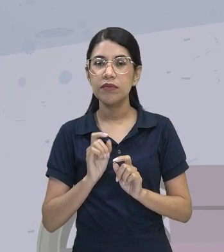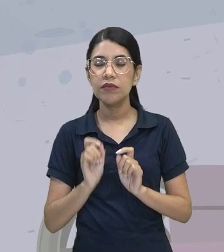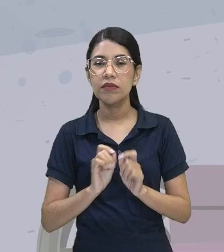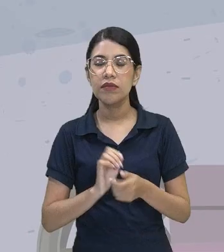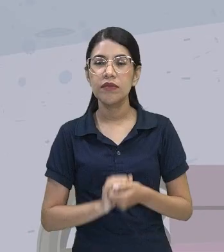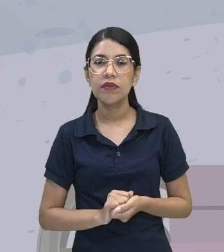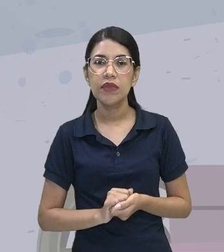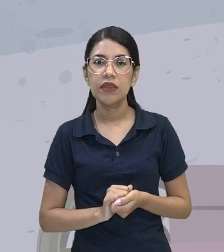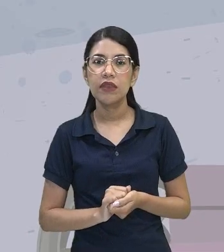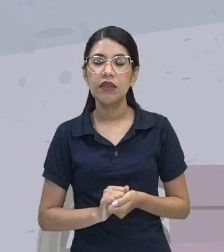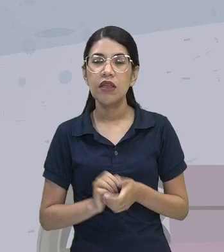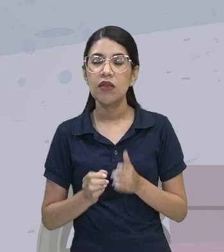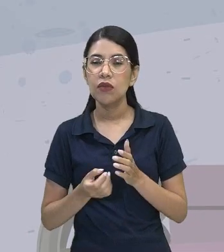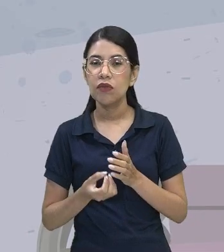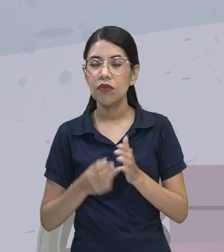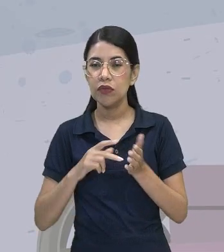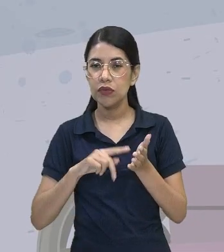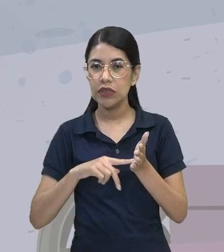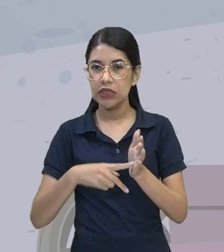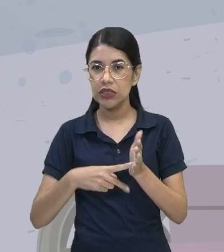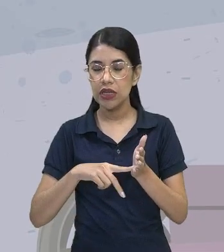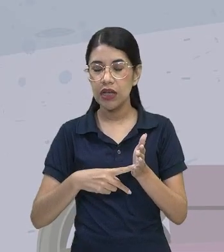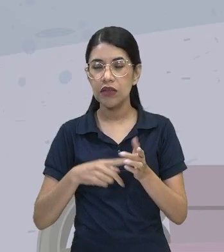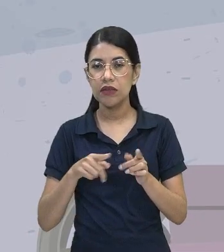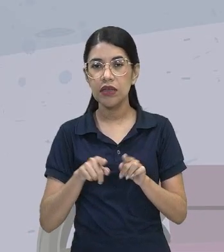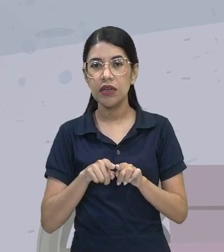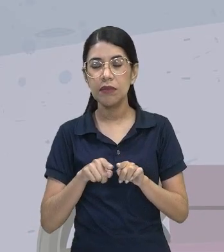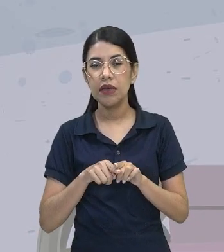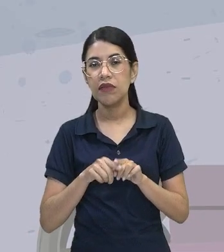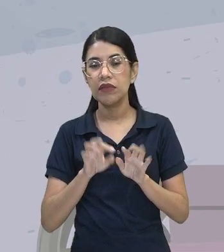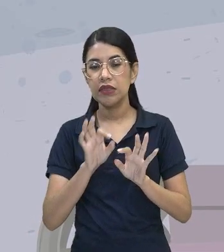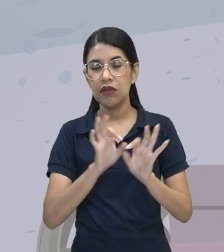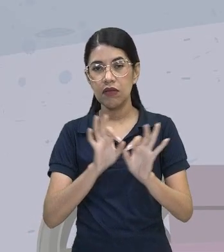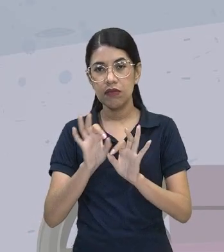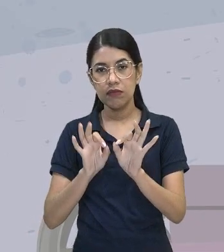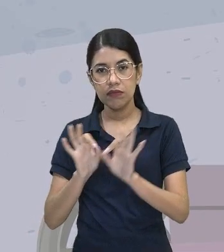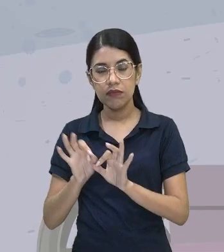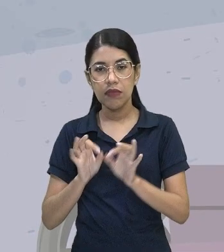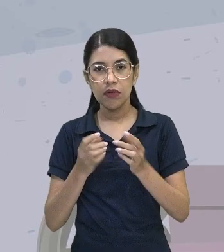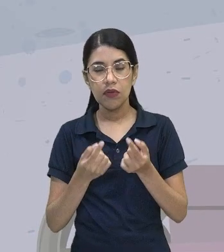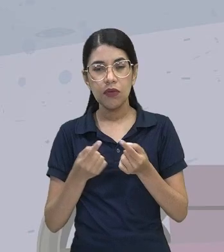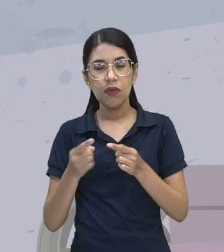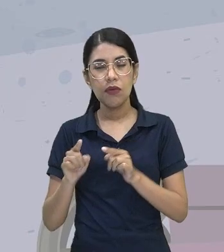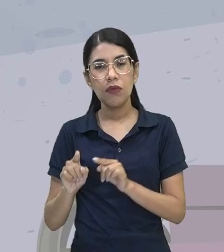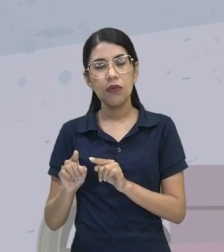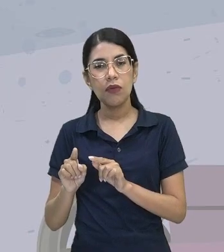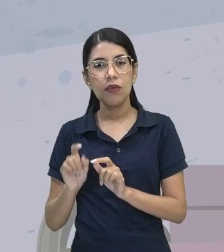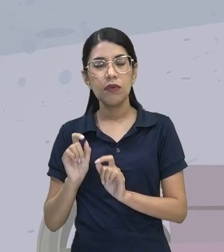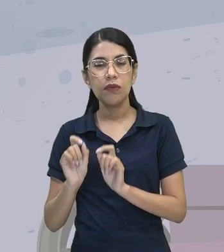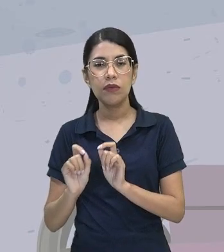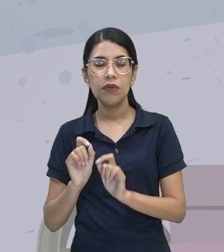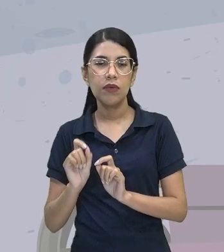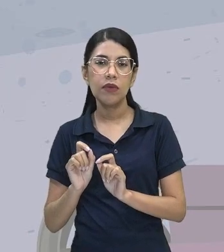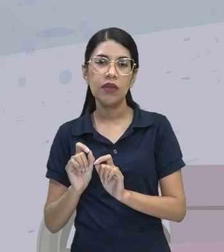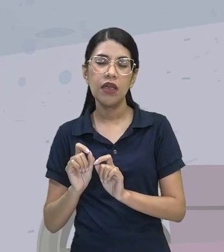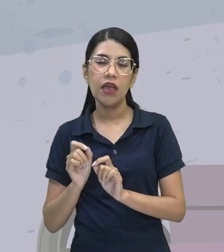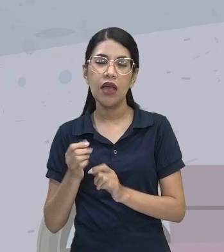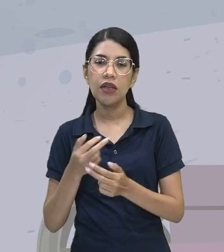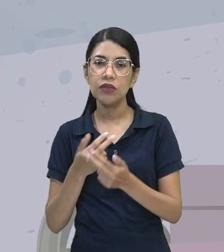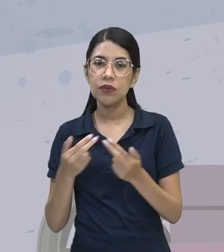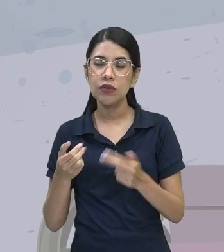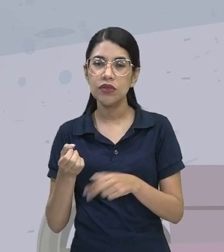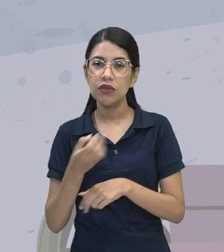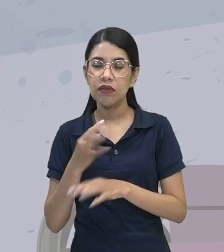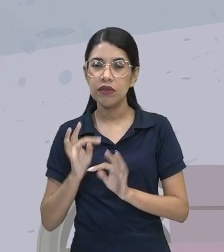nos sindicatos de trabalhadores, que começaram a se organizar contra ali essas novas inovações tecnológicas